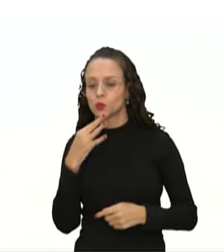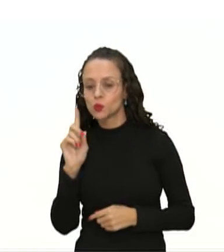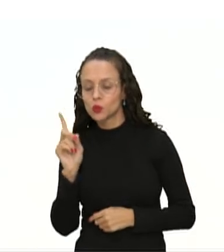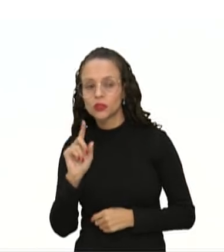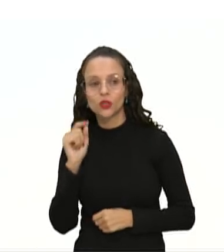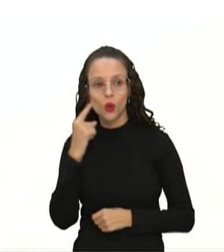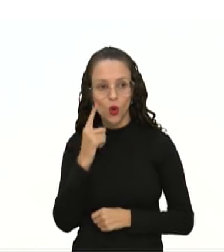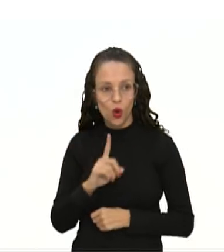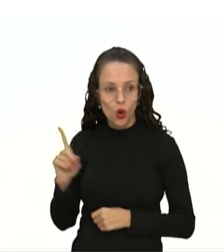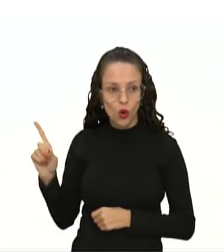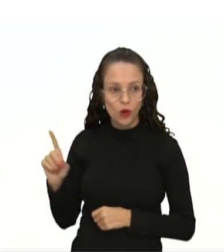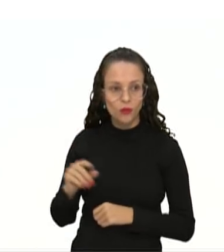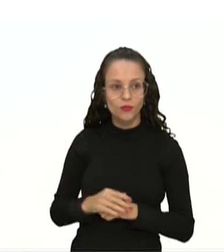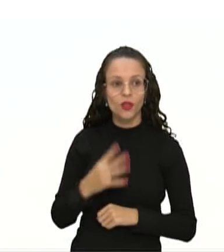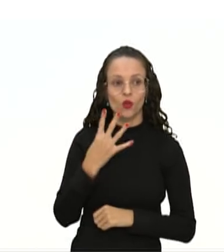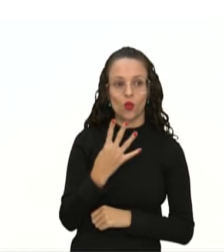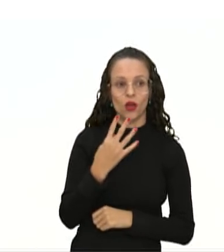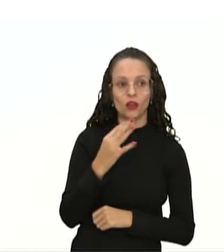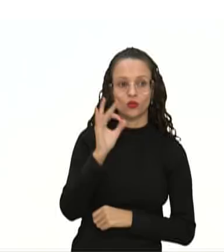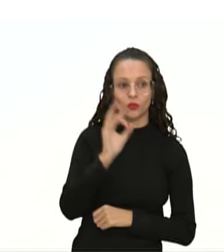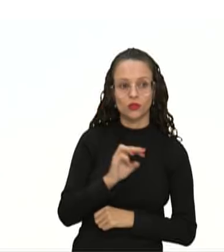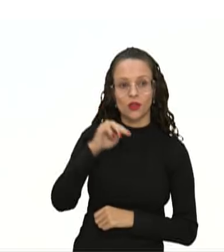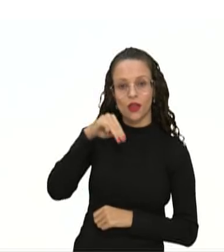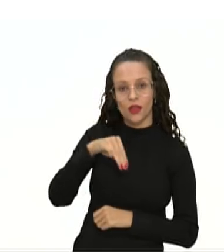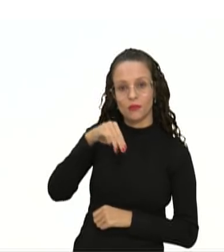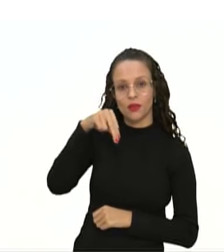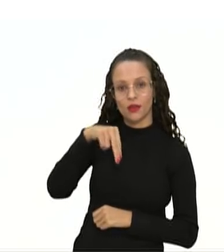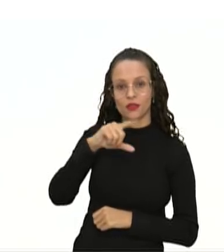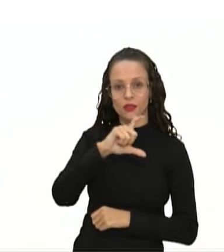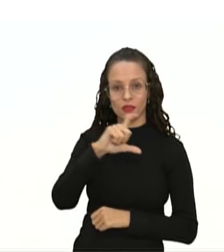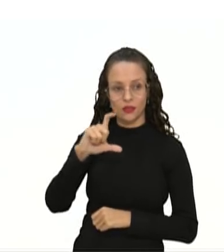gametas. 4% Mzão, Nzão,